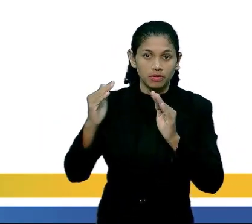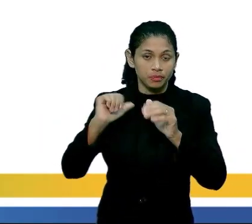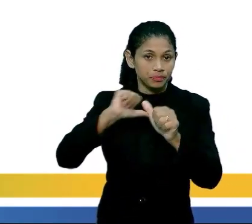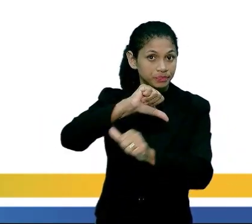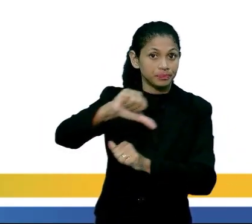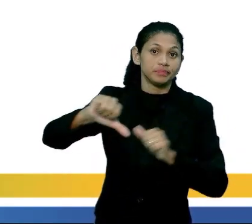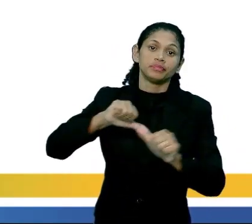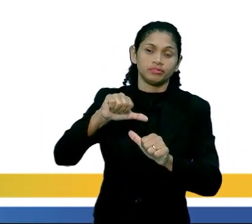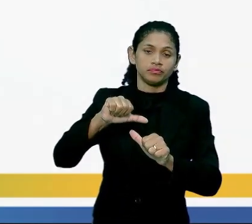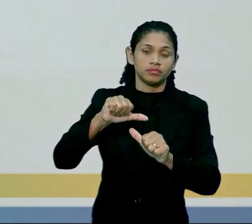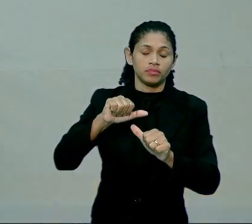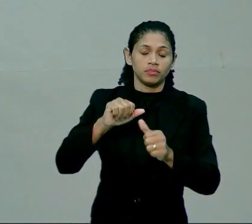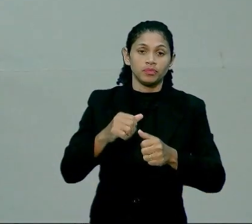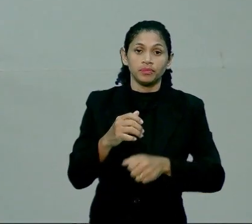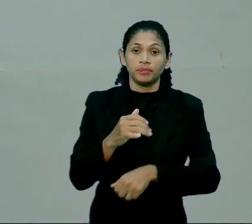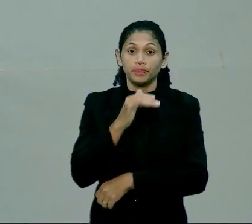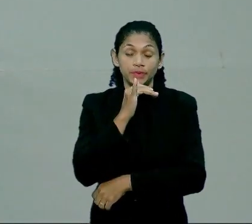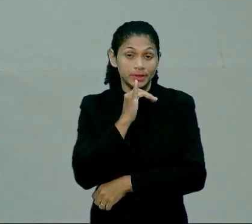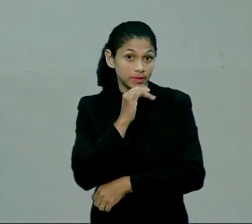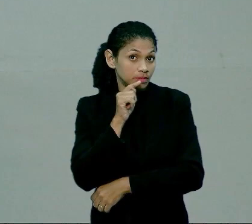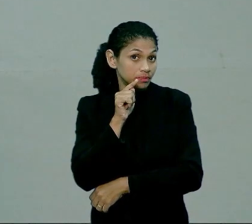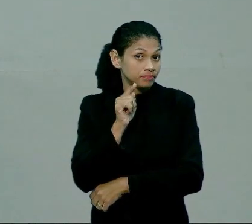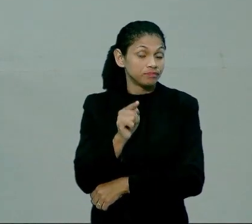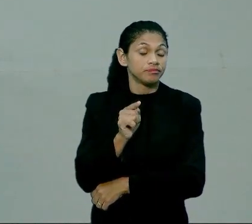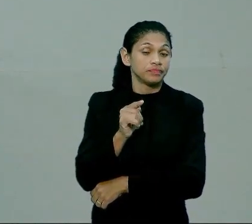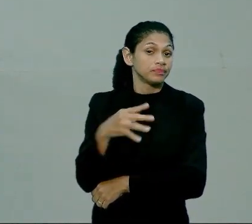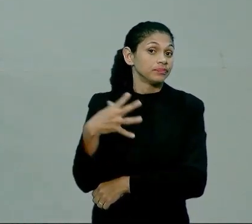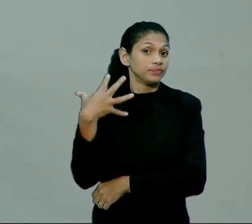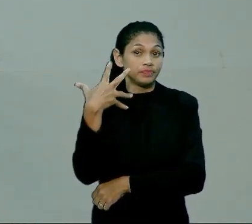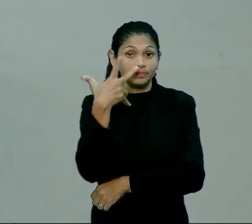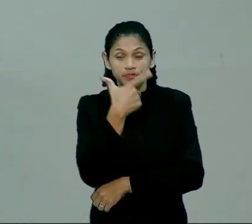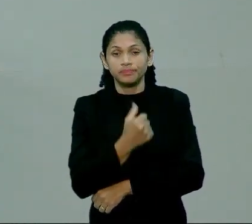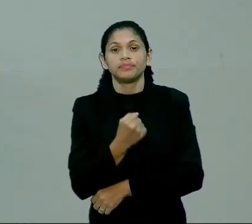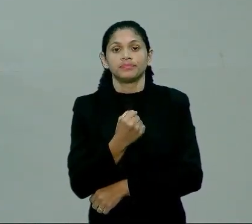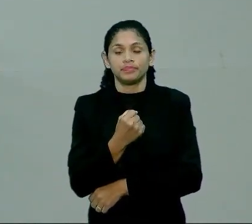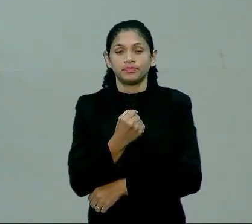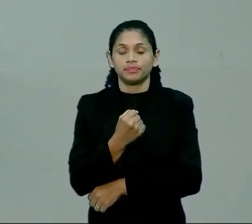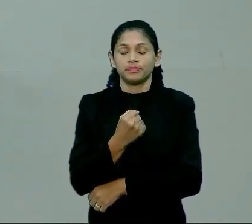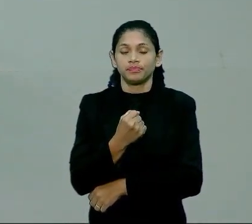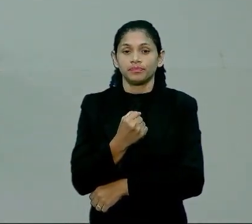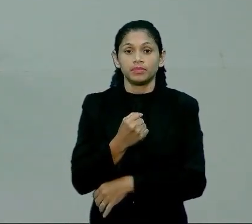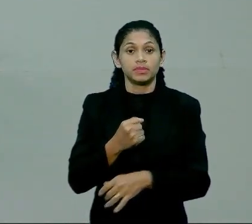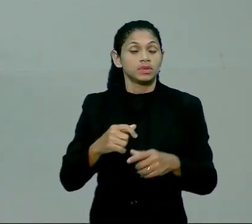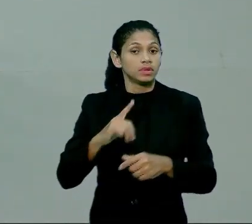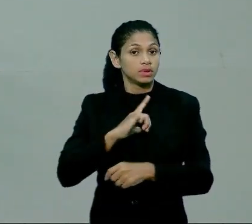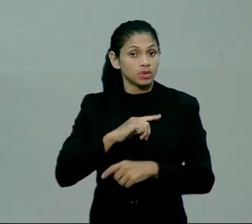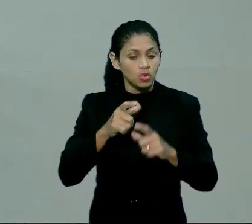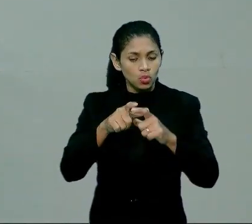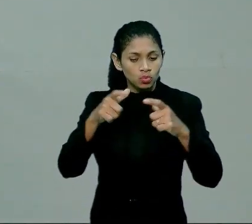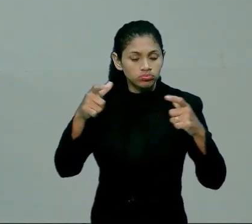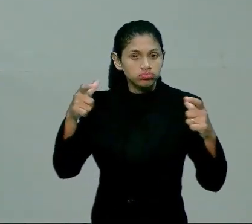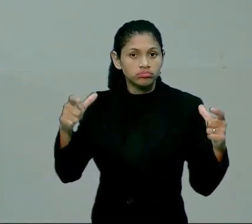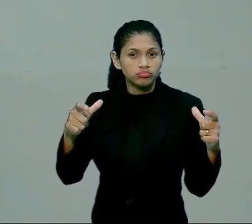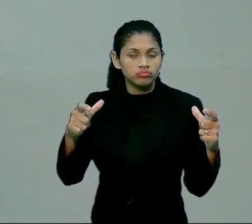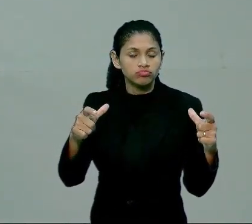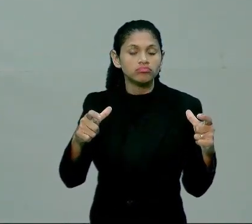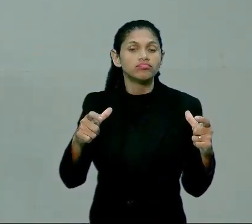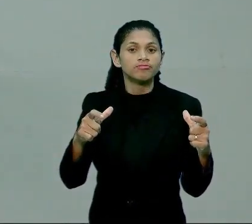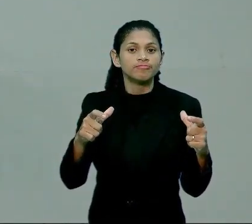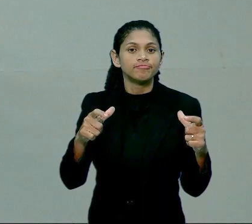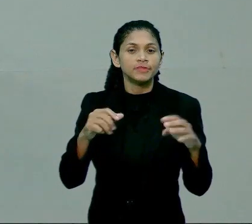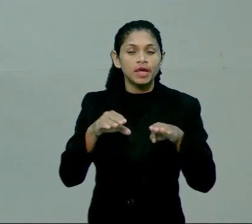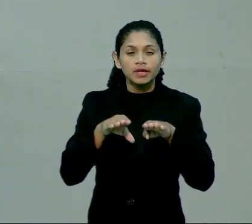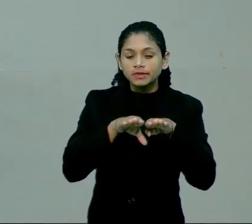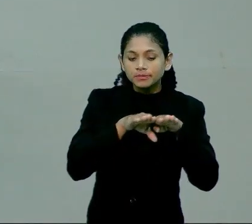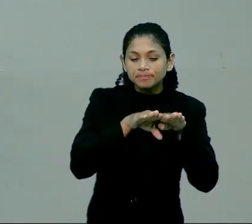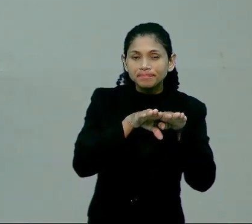é, tu, a beleza. Então, aqui é um complexo de harmonização. E eu não estou falando da harmonização